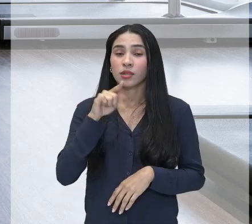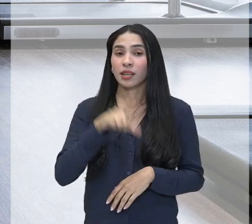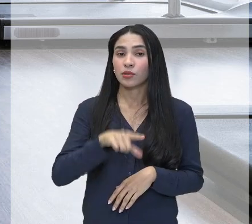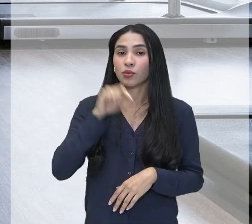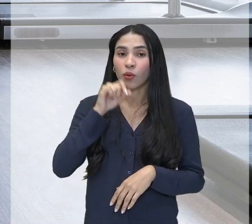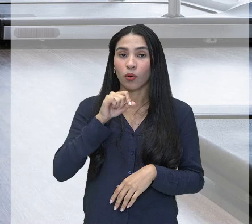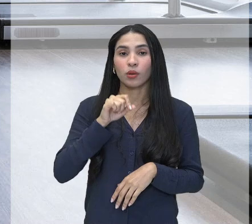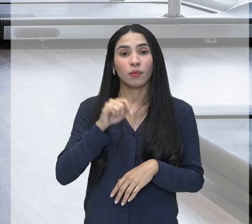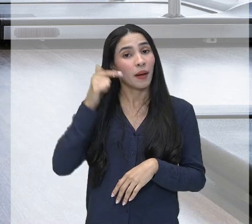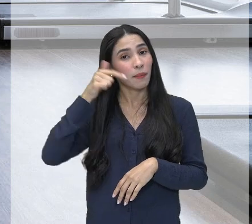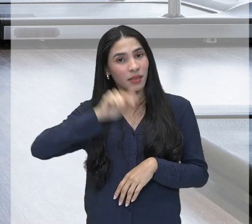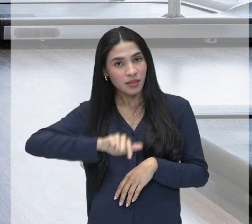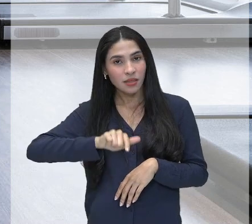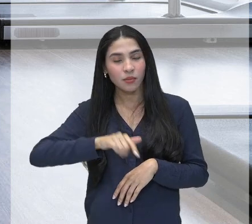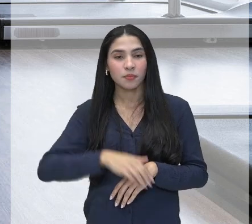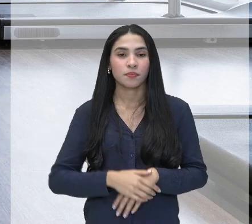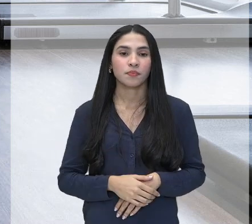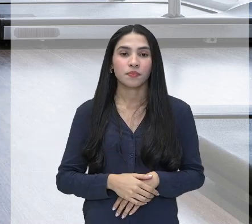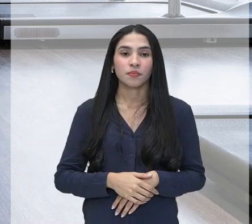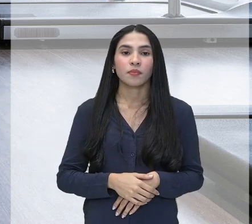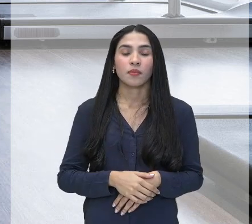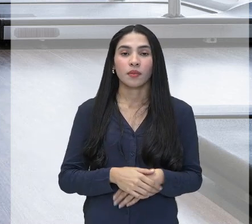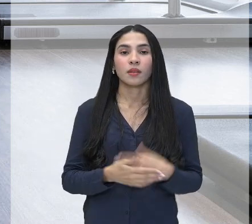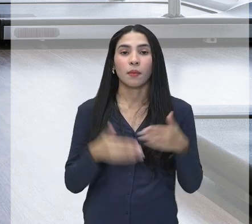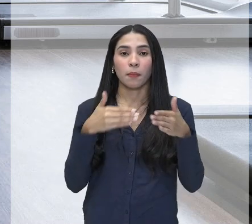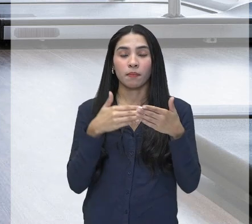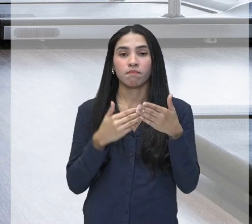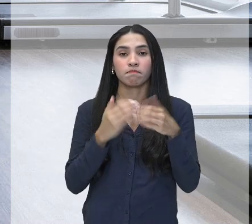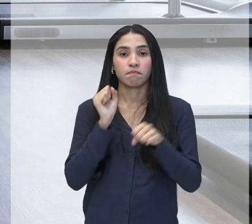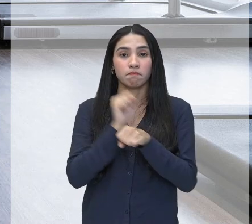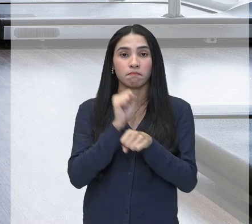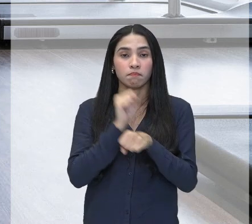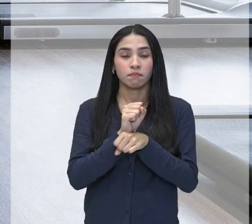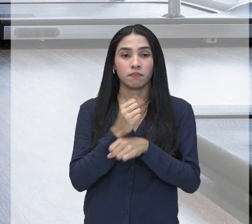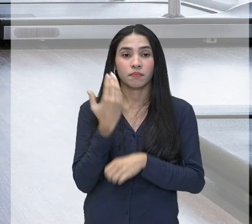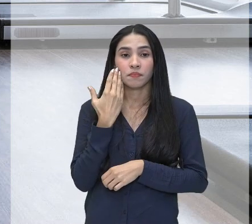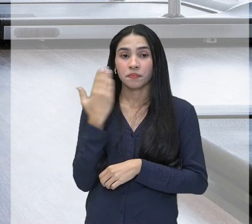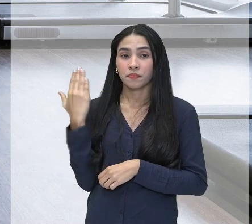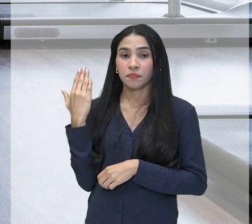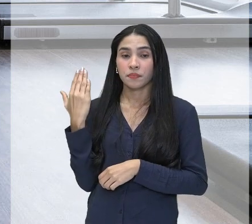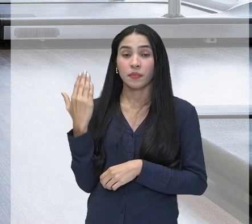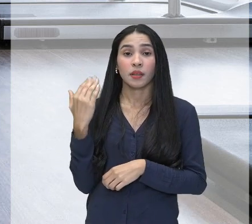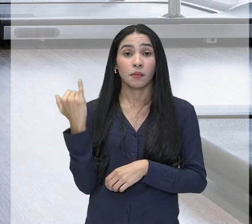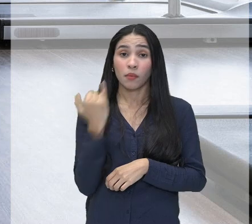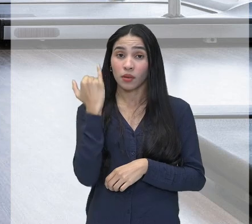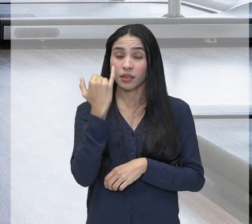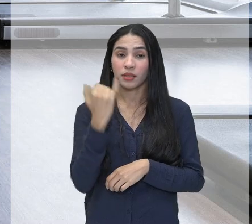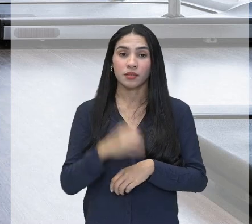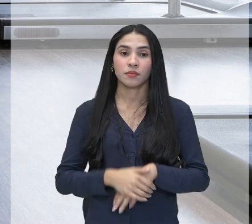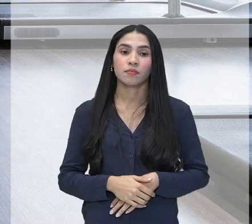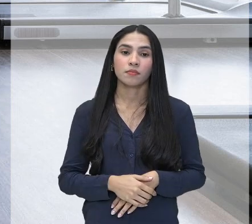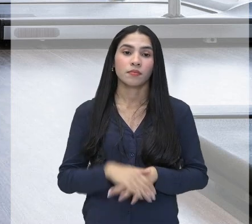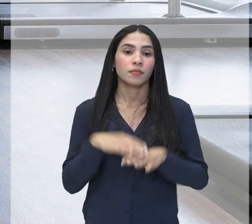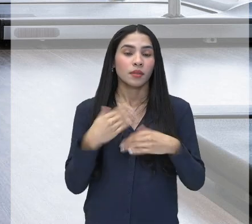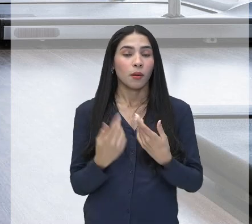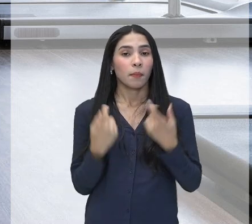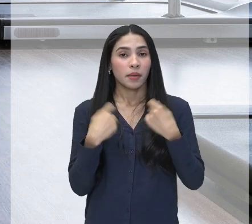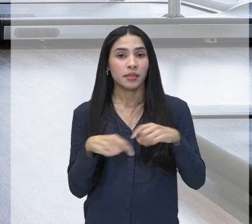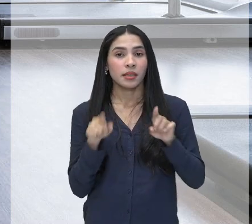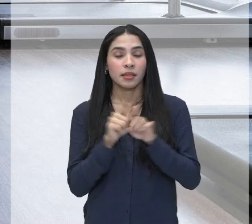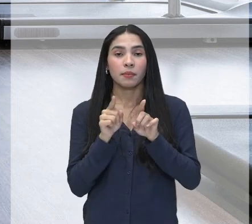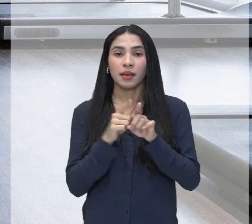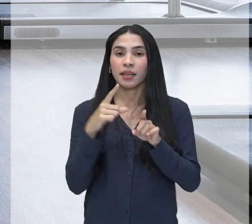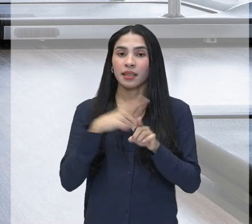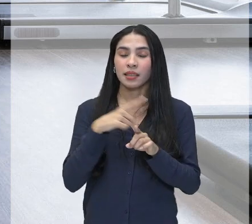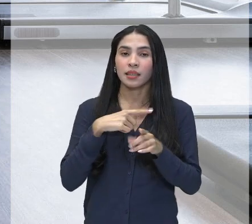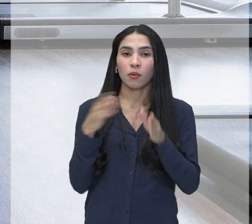uma repetição. Intervalo de descanso é outro elemento importante do treinamento, né? Entre as séries deve existir esse intervalo